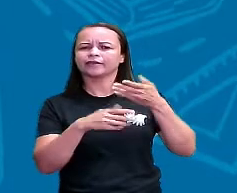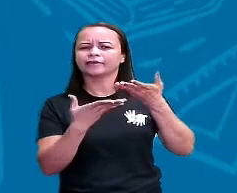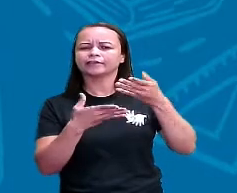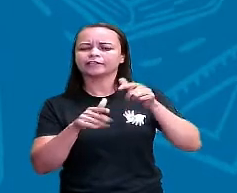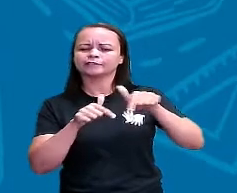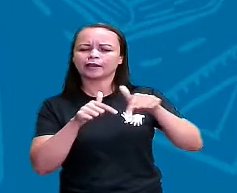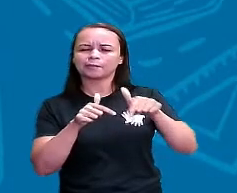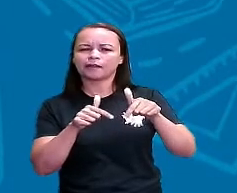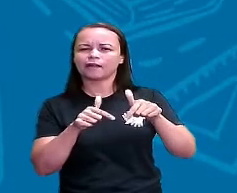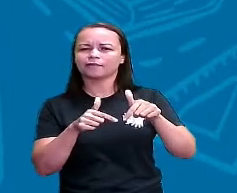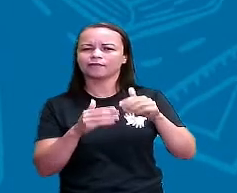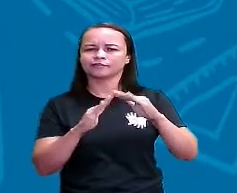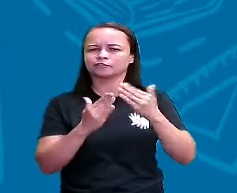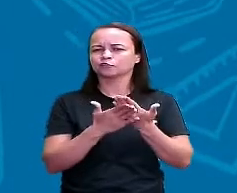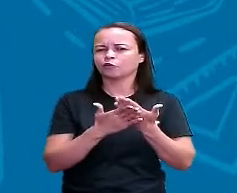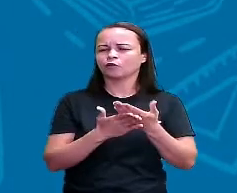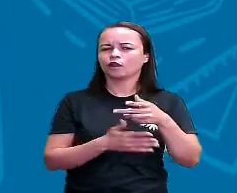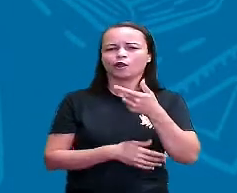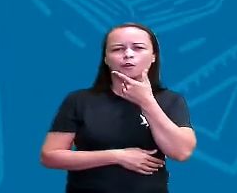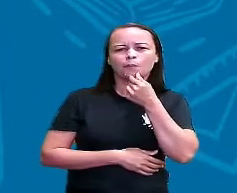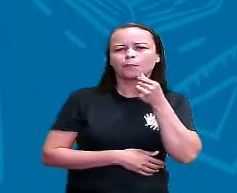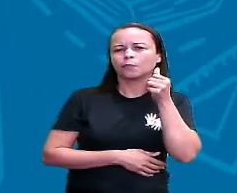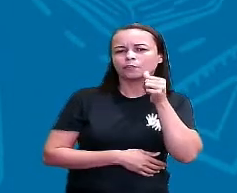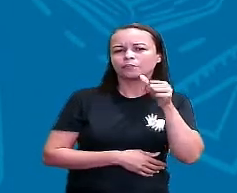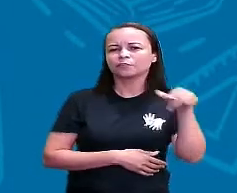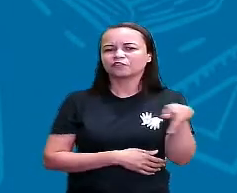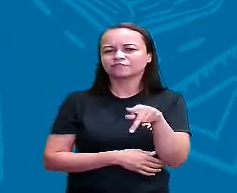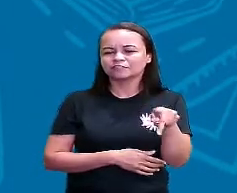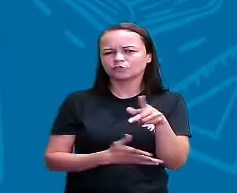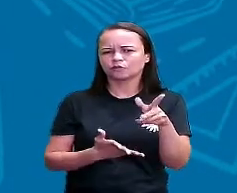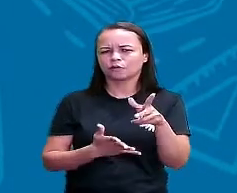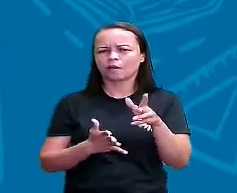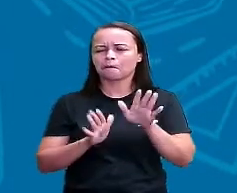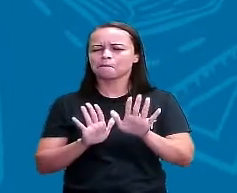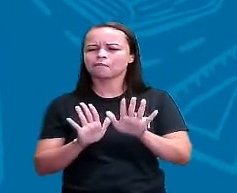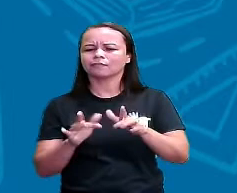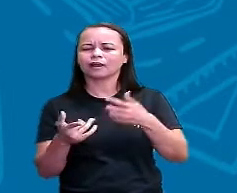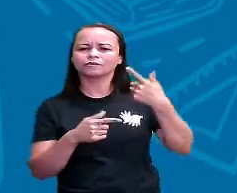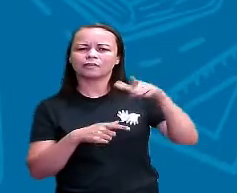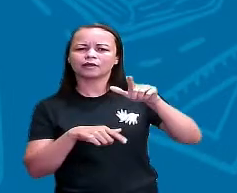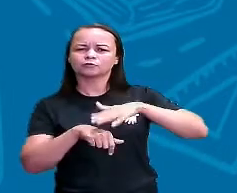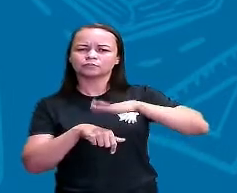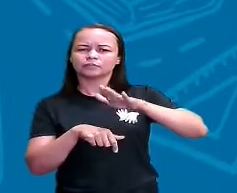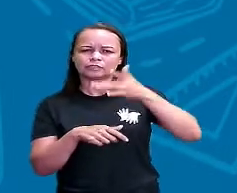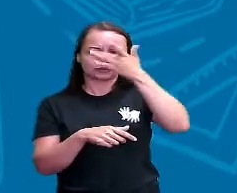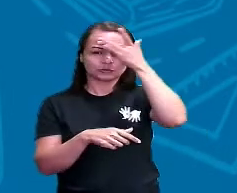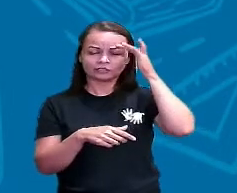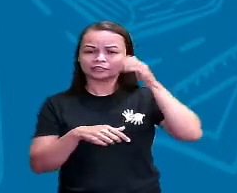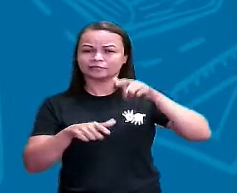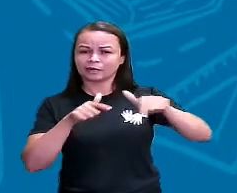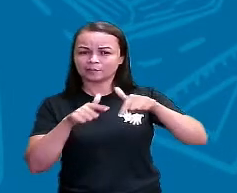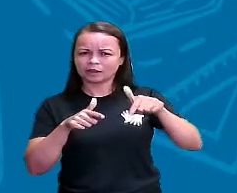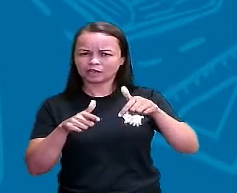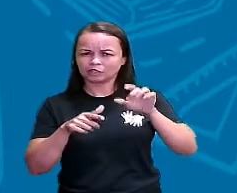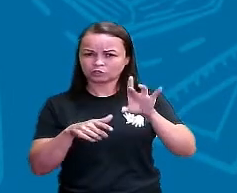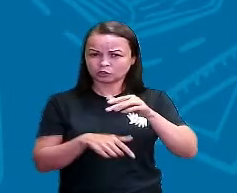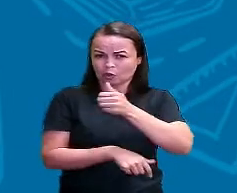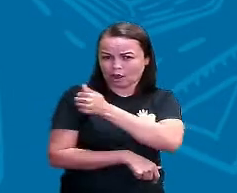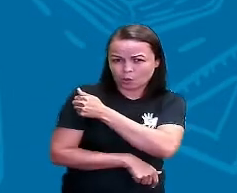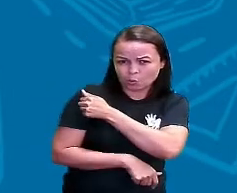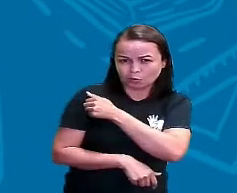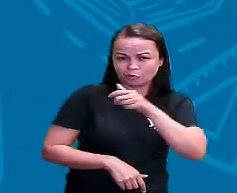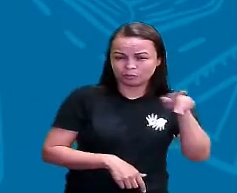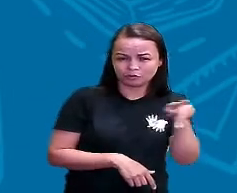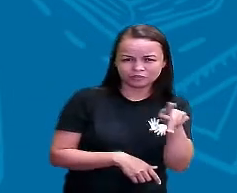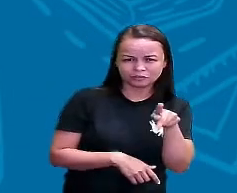escola? Professor, professora. Mas quem mais trabalha na escola? A escola é feita só dos professores e dos alunos? A gente